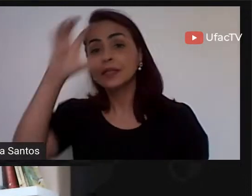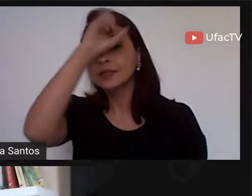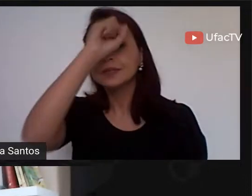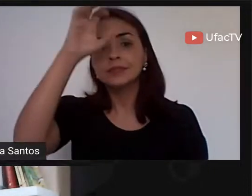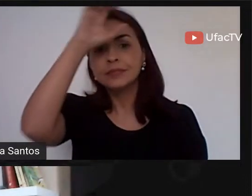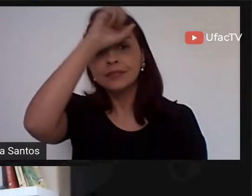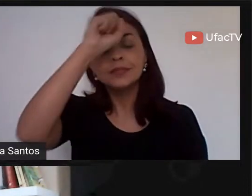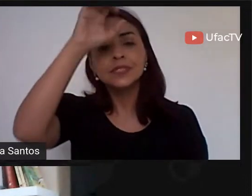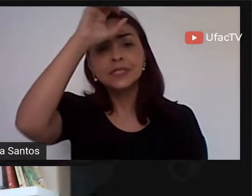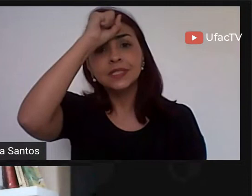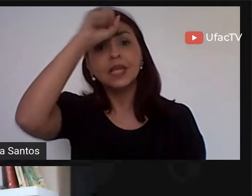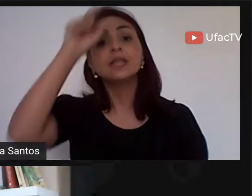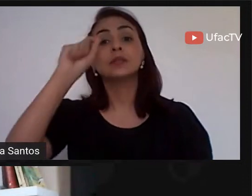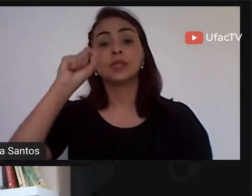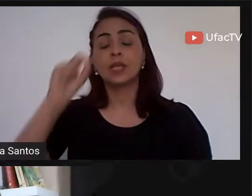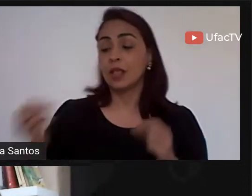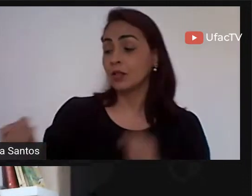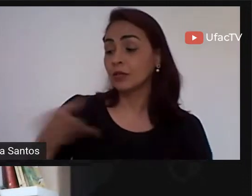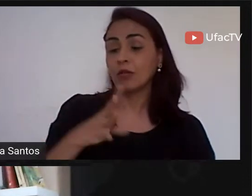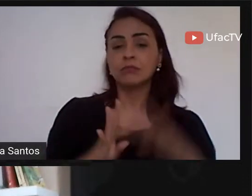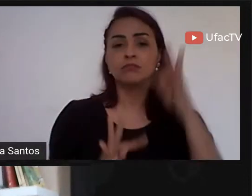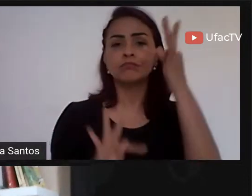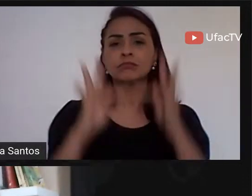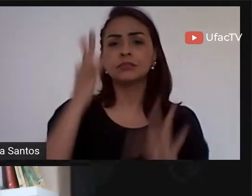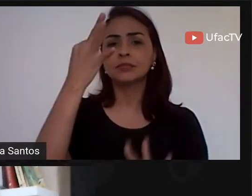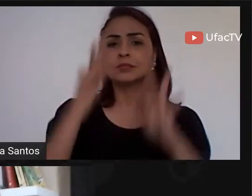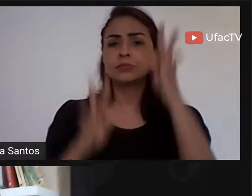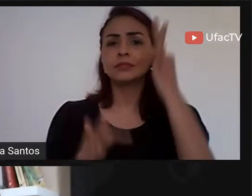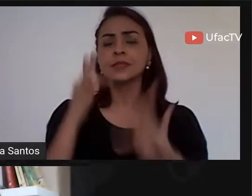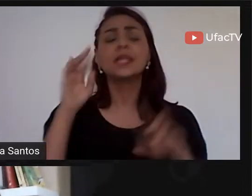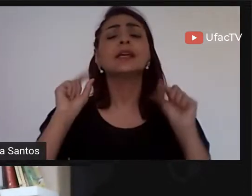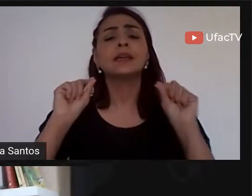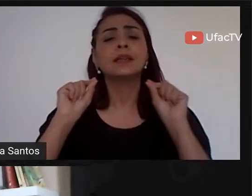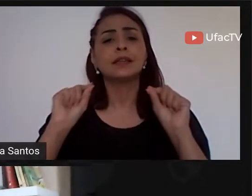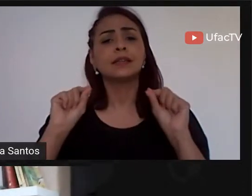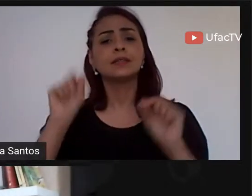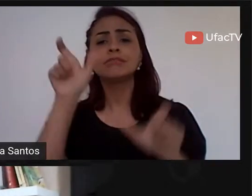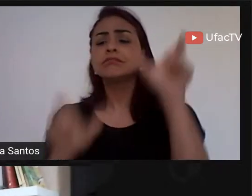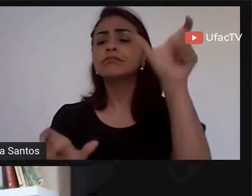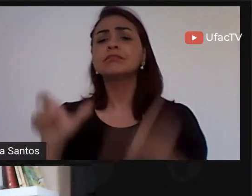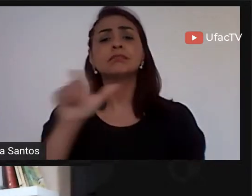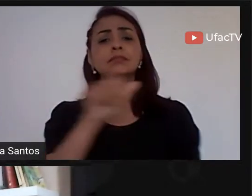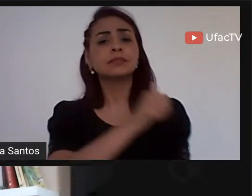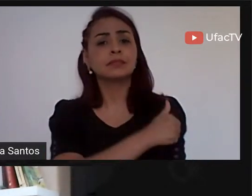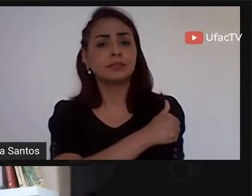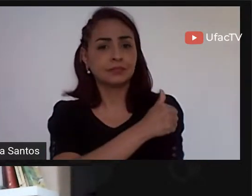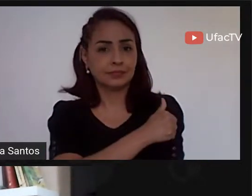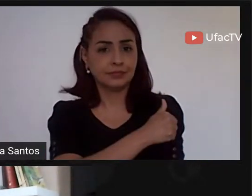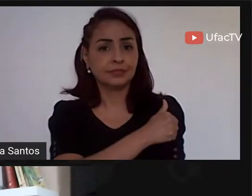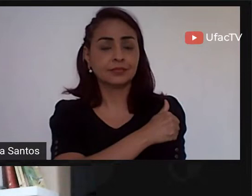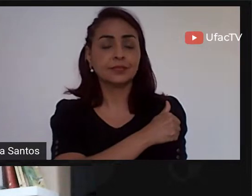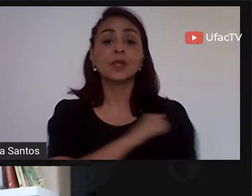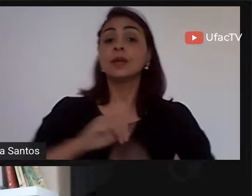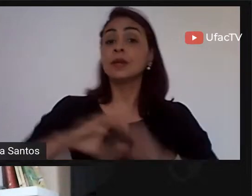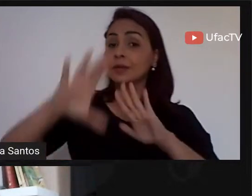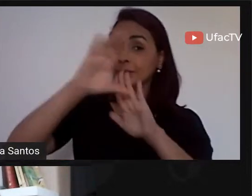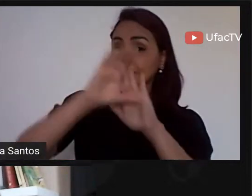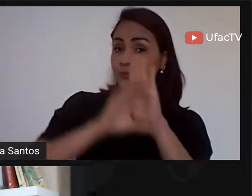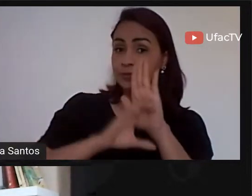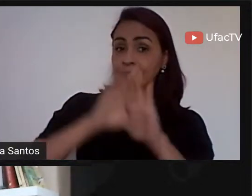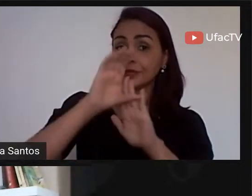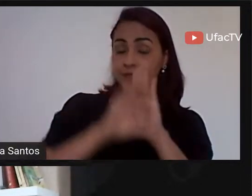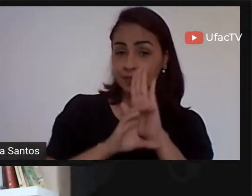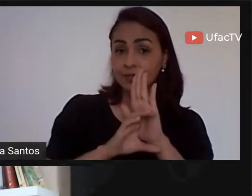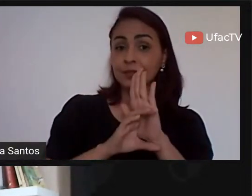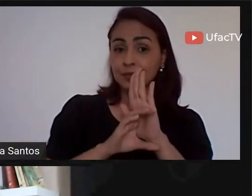global, de novas tecnologias, quem são os nossos alunos, né, então um currículo que venha atender